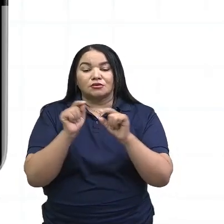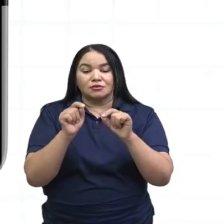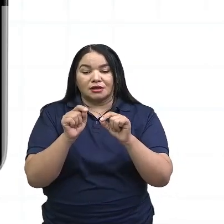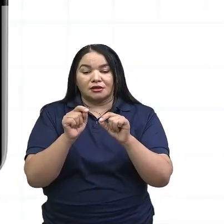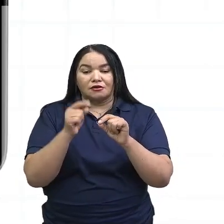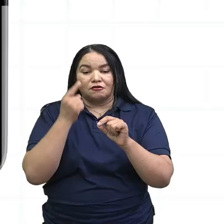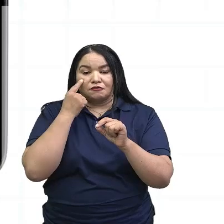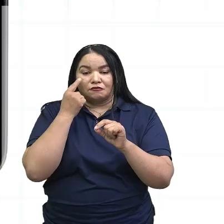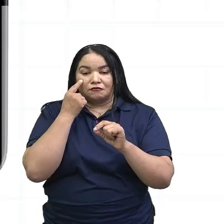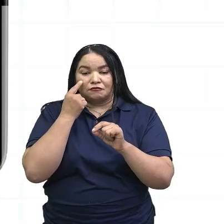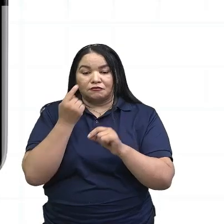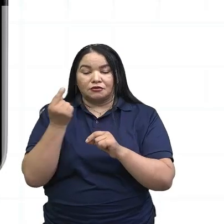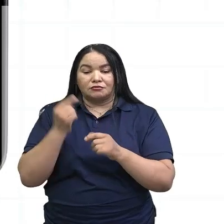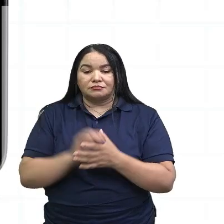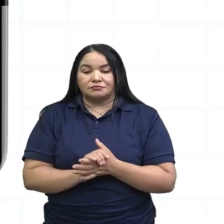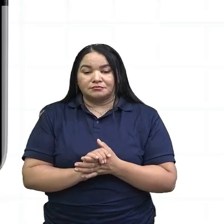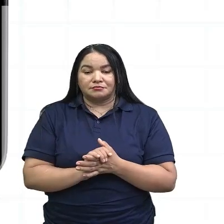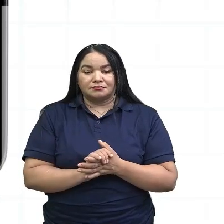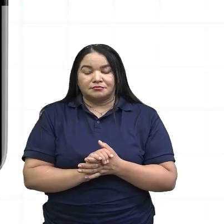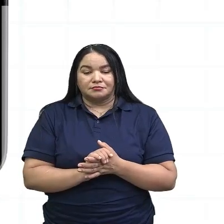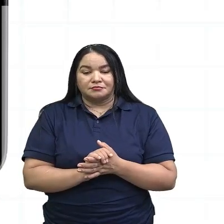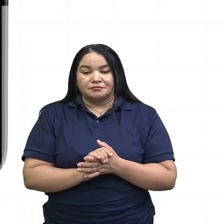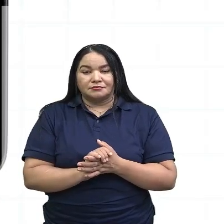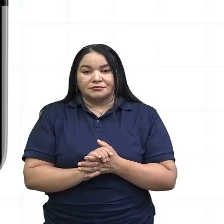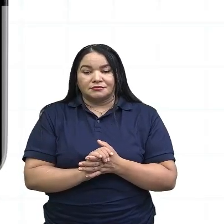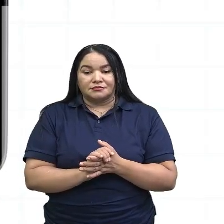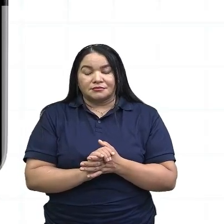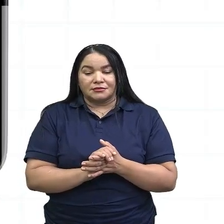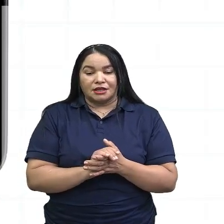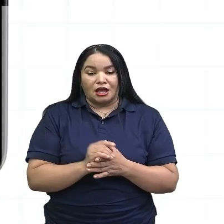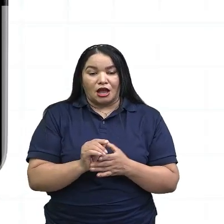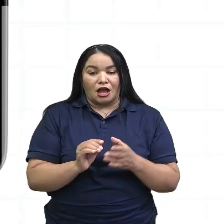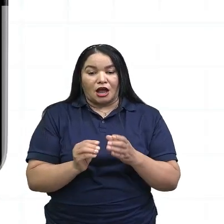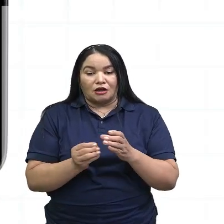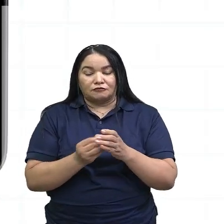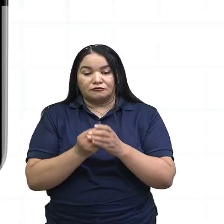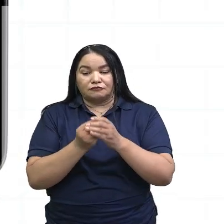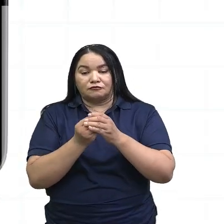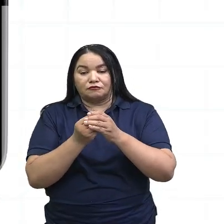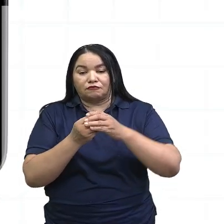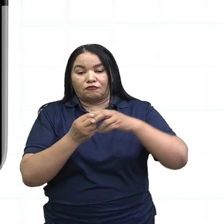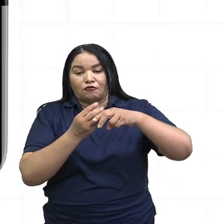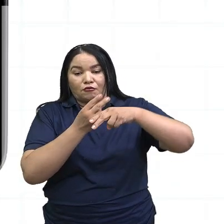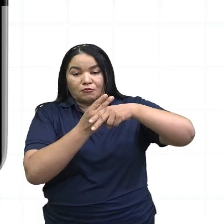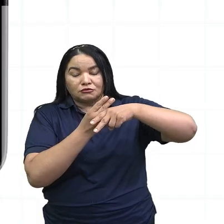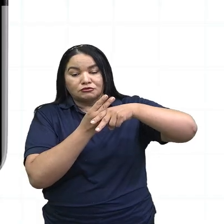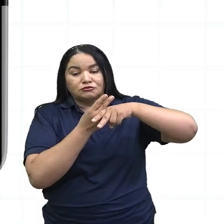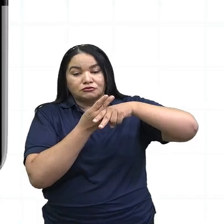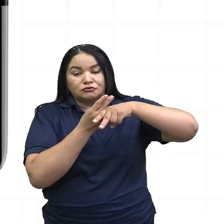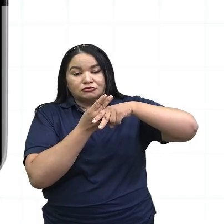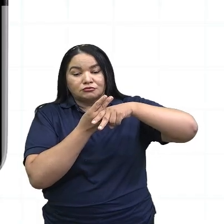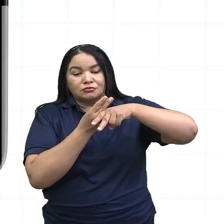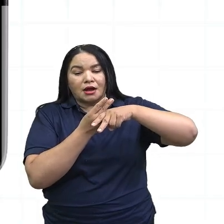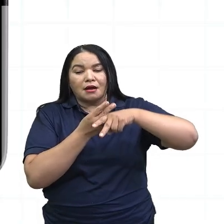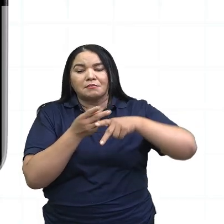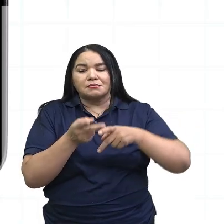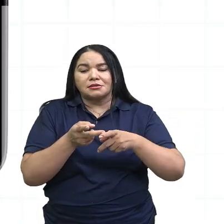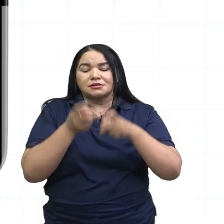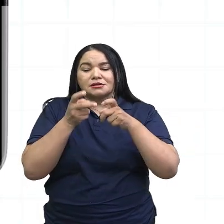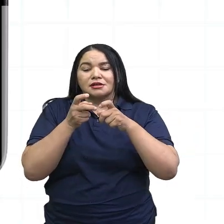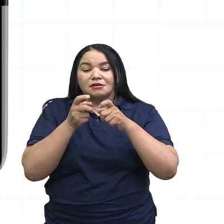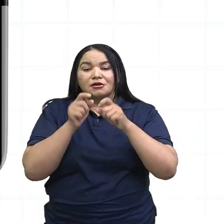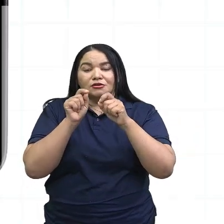levado. E lá no ribossomo, a gente vai observar a interação desse